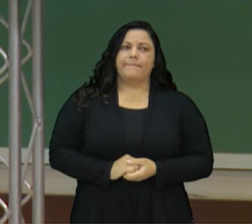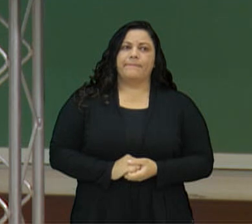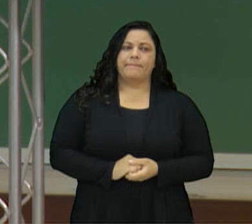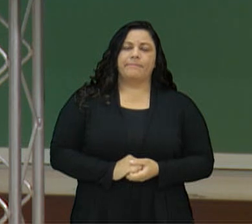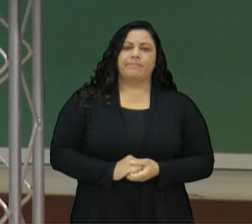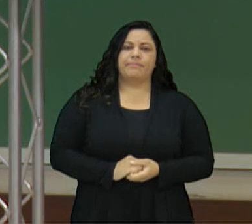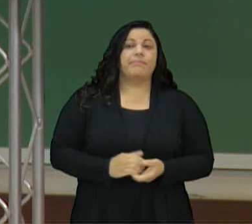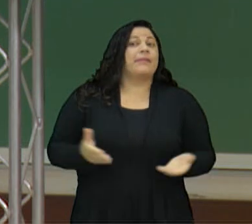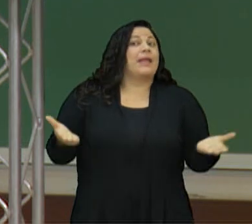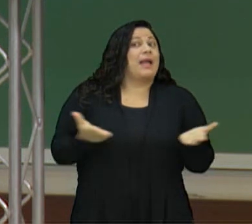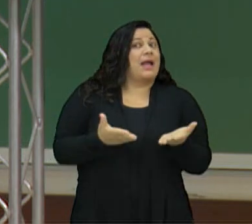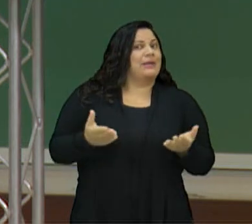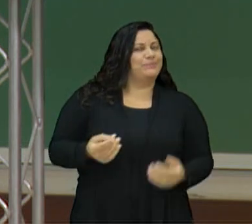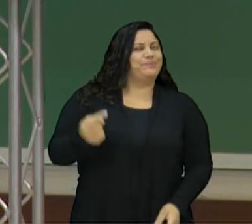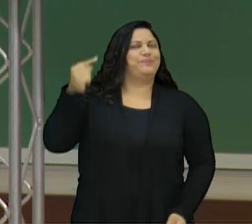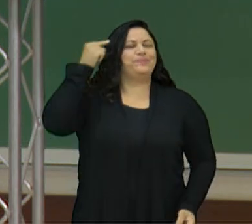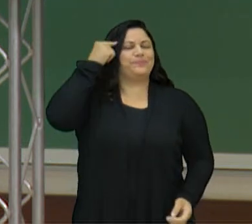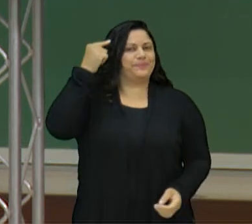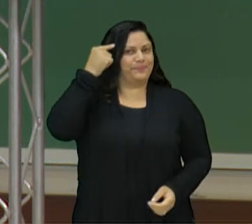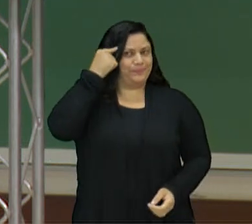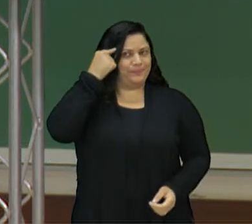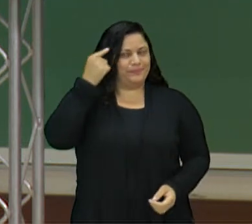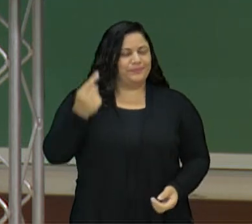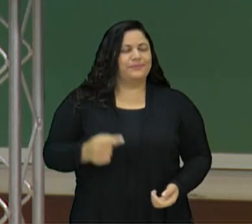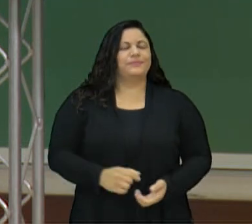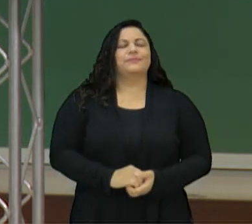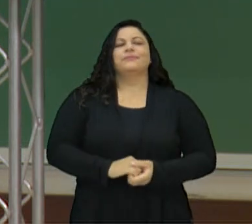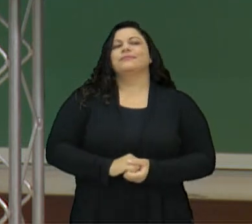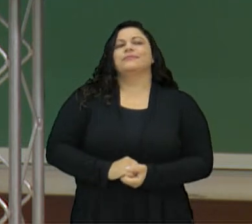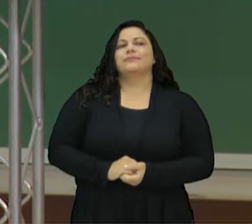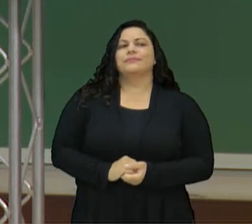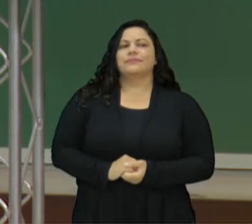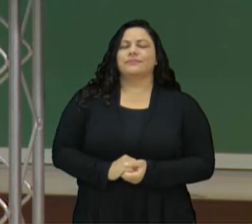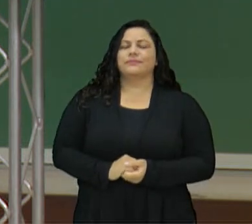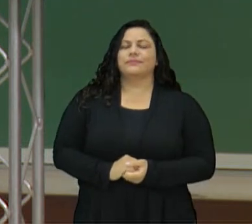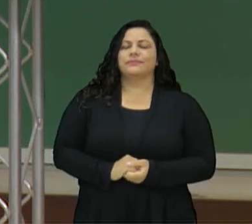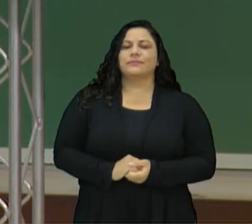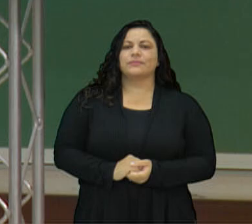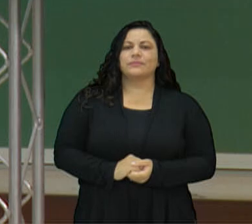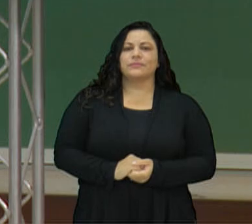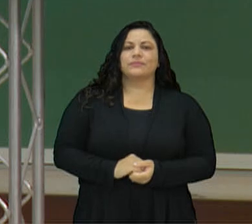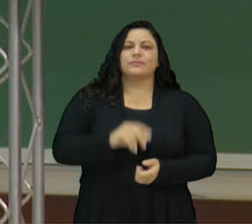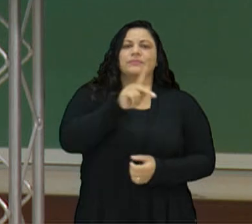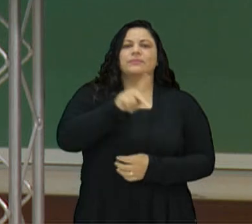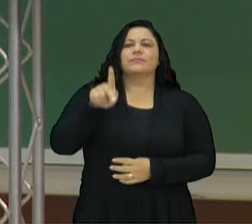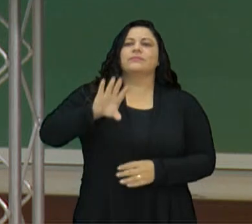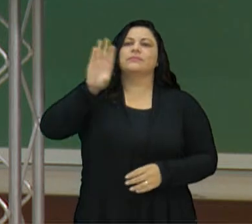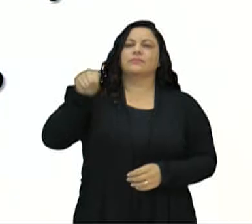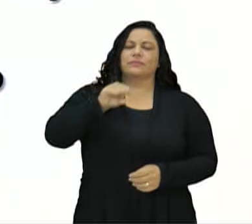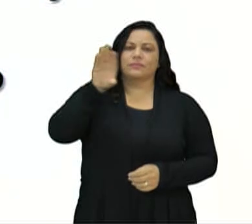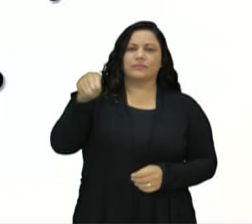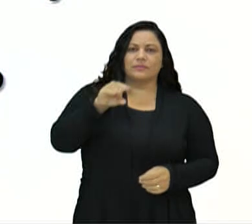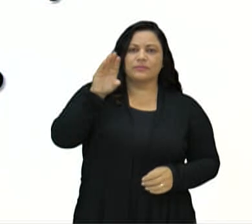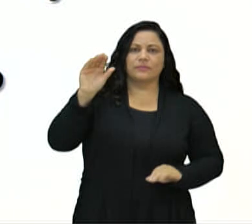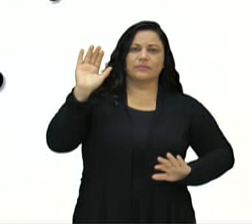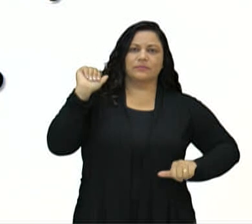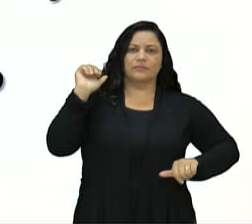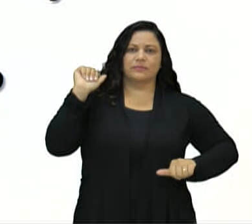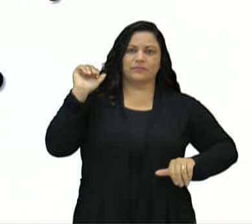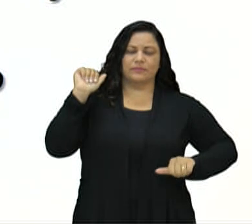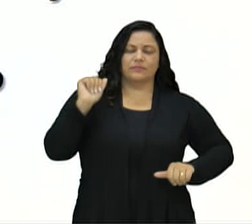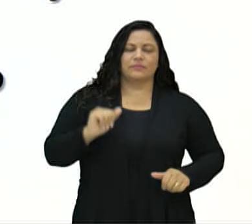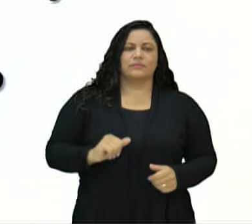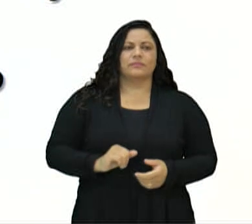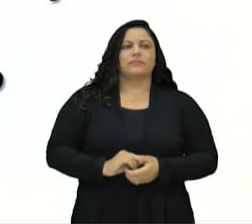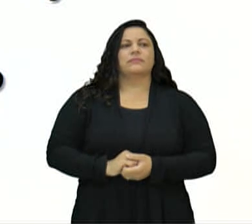Adiante, agora nós temos algo para pensar. Hasta agora, vimos uma maneira muito tradicional de anunciar que era